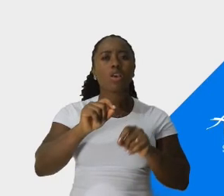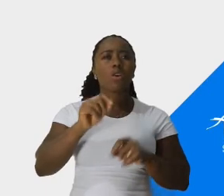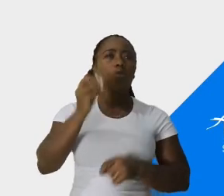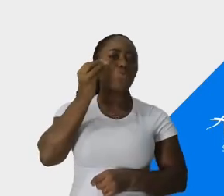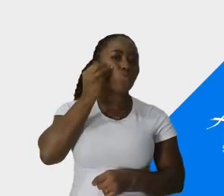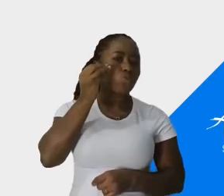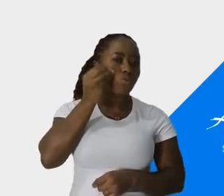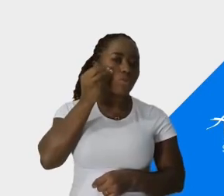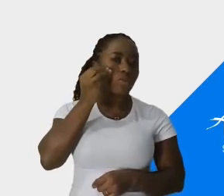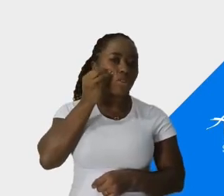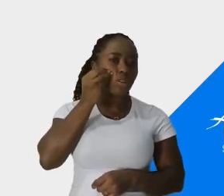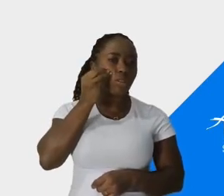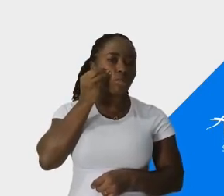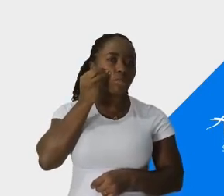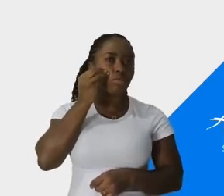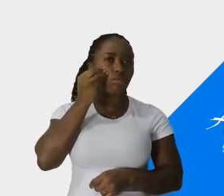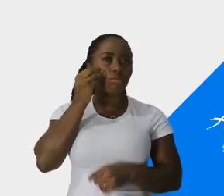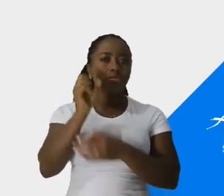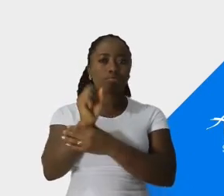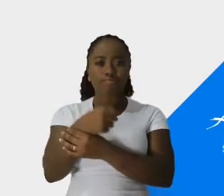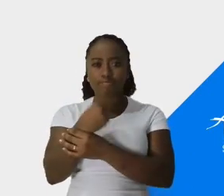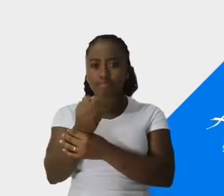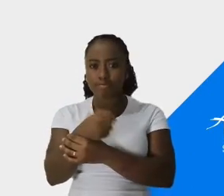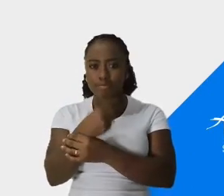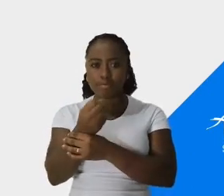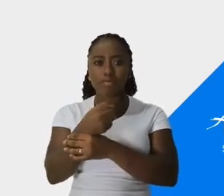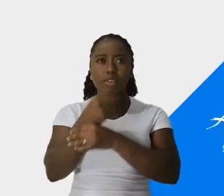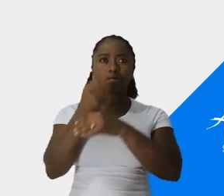flexibilidade mental, tentativa e erro, né?